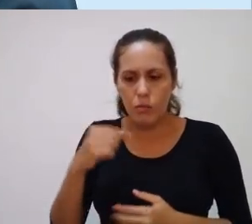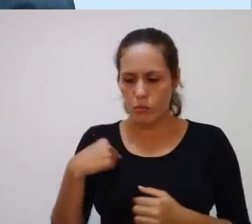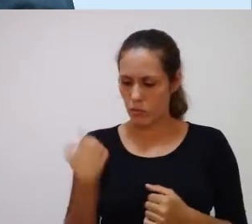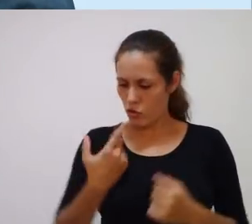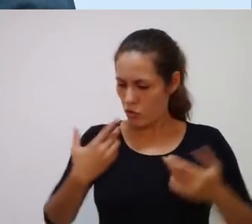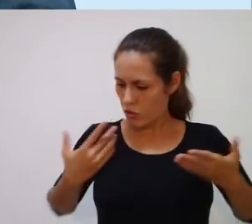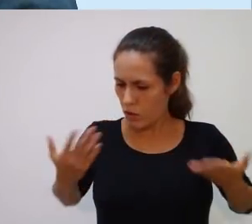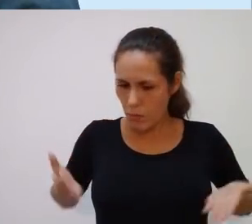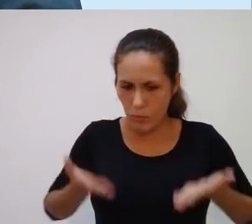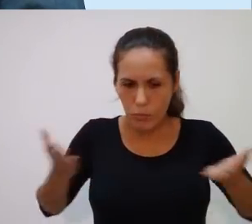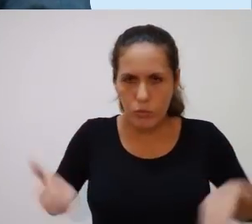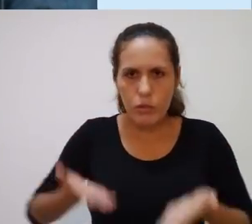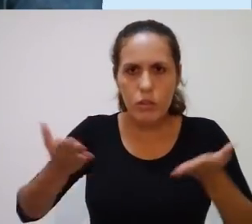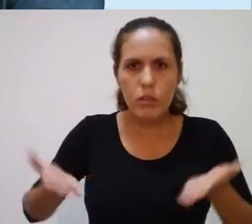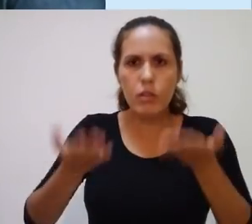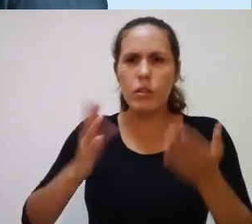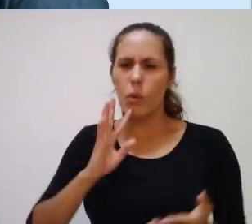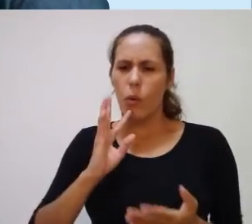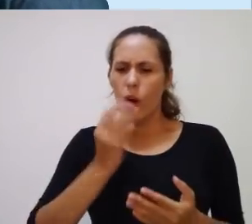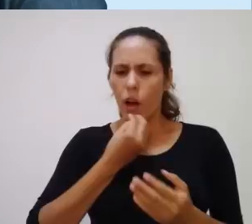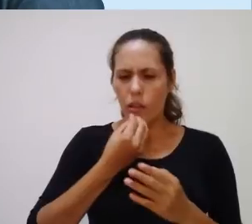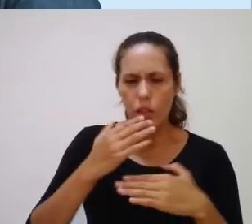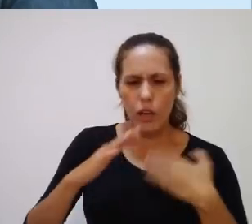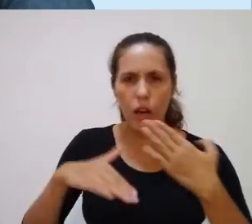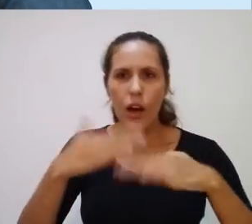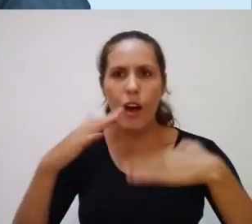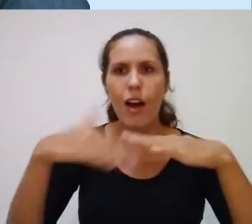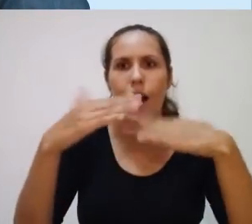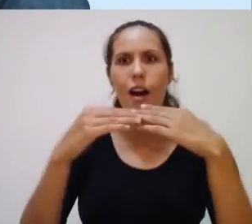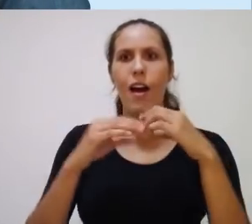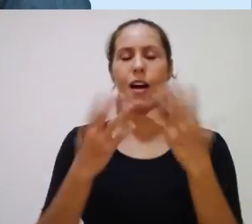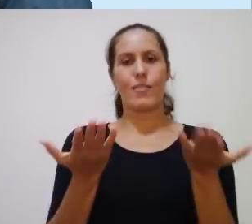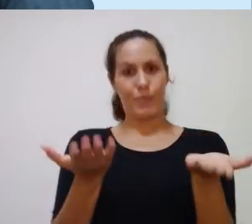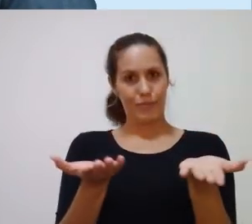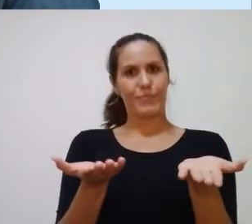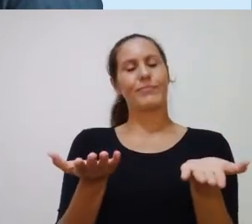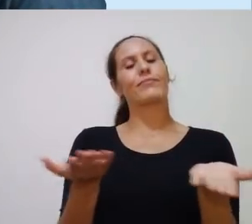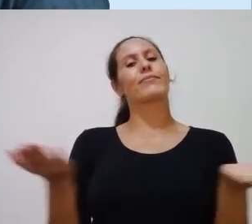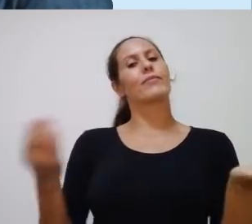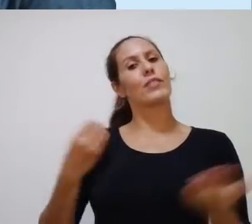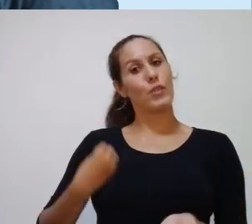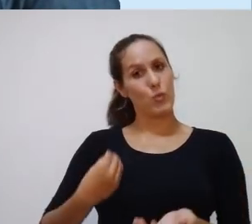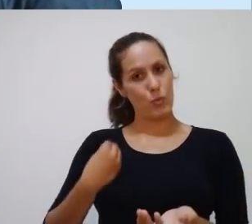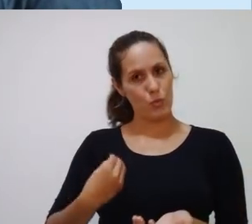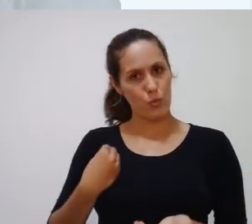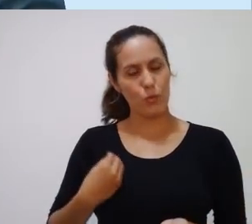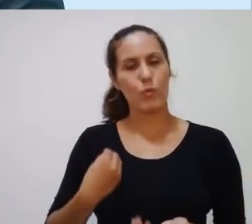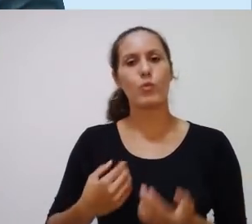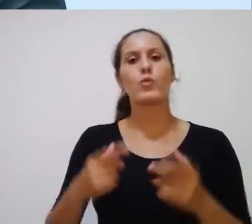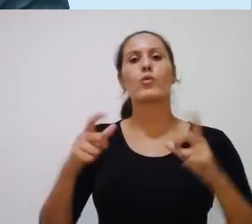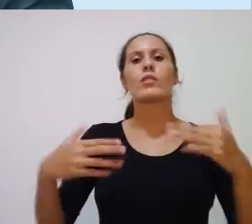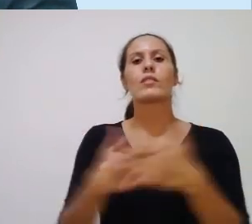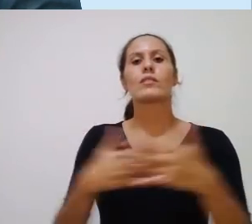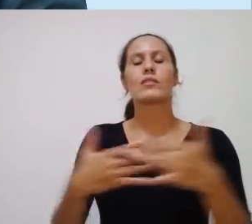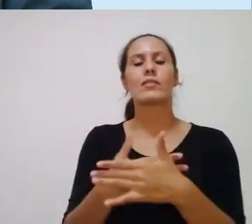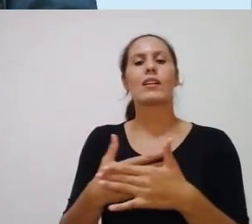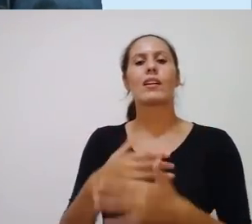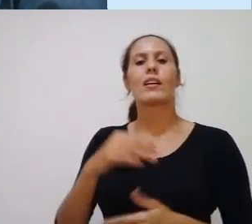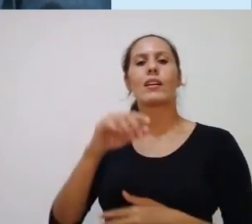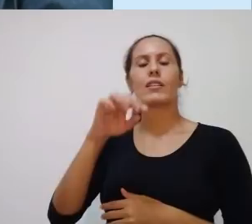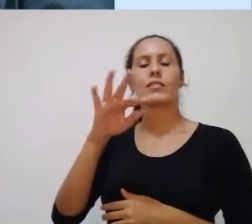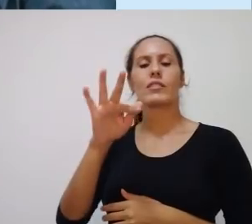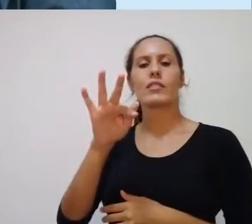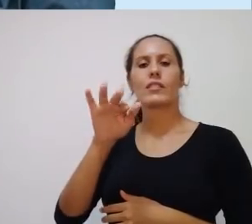gerar uma cadeia de conhecimento. Hoje o Observatório Astronômico Monte Saturno, que está localizado na cidade de Ferreiros, serve de laboratório